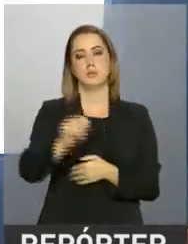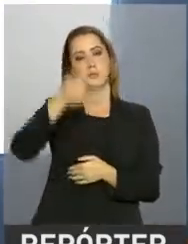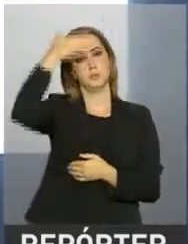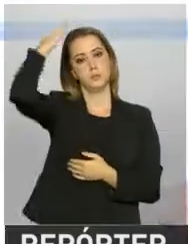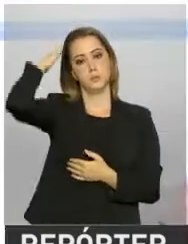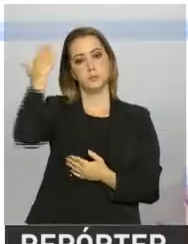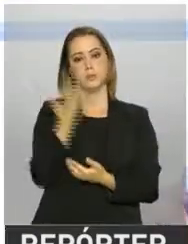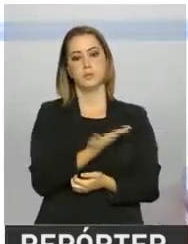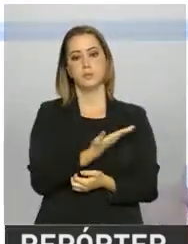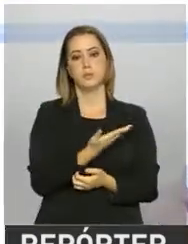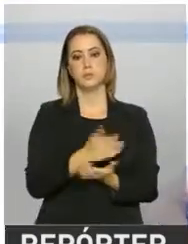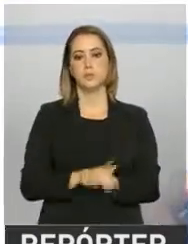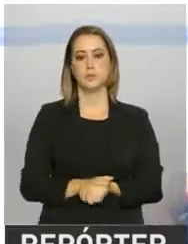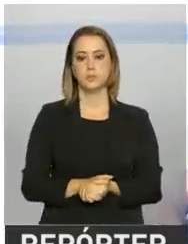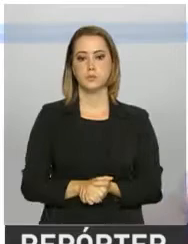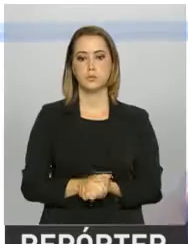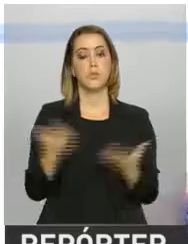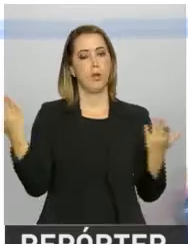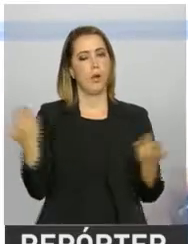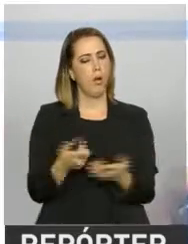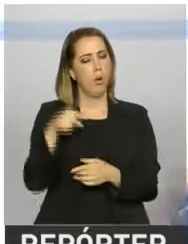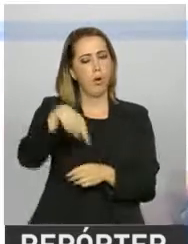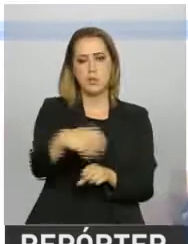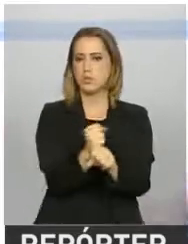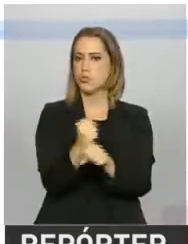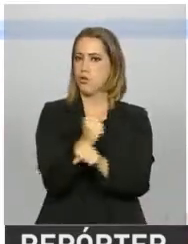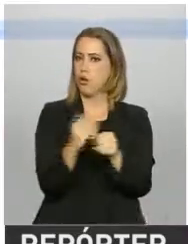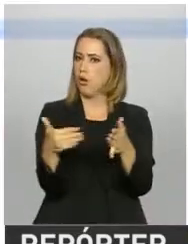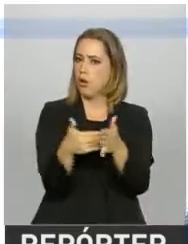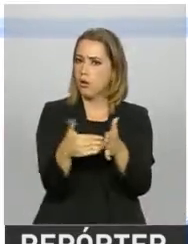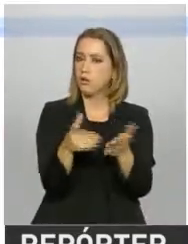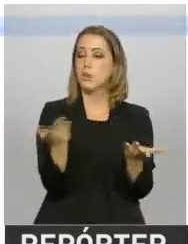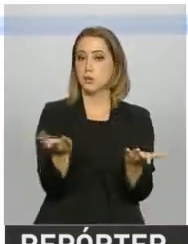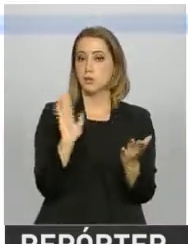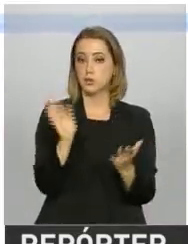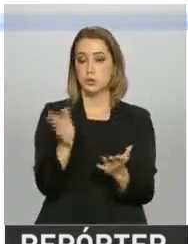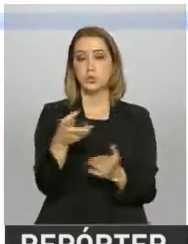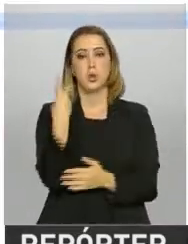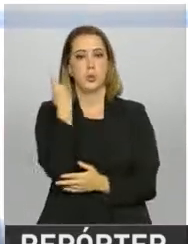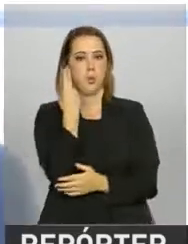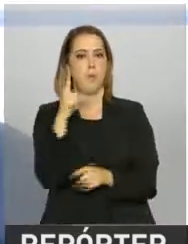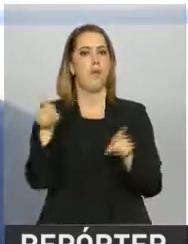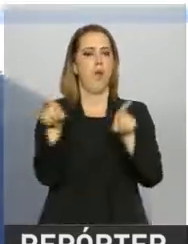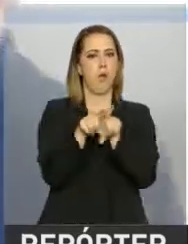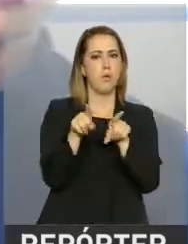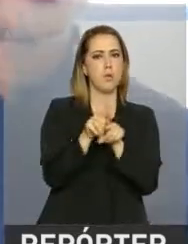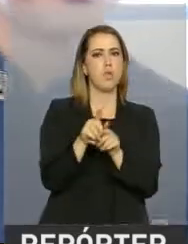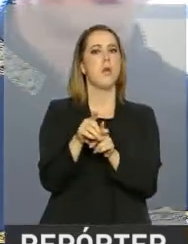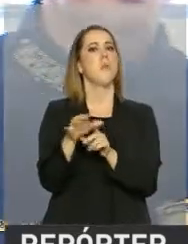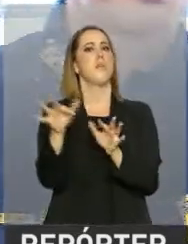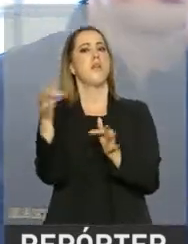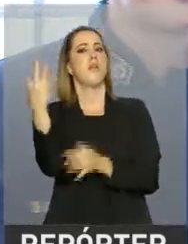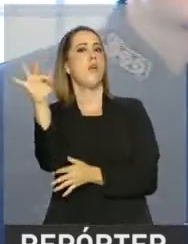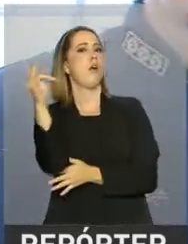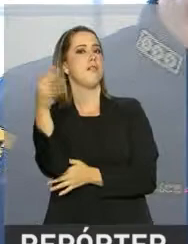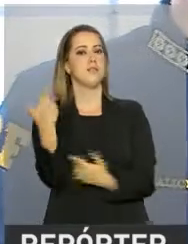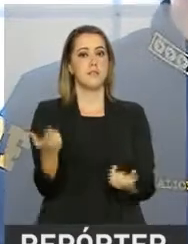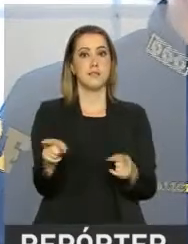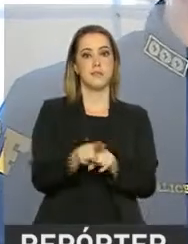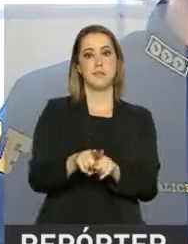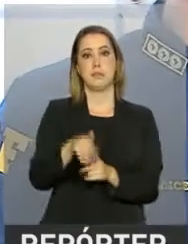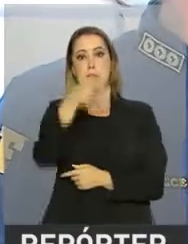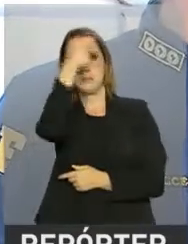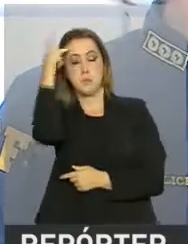Michel Temer. Nesse final de ano, até naturalmente o carnaval, né? As pessoas ficam um pouco mais animadas,